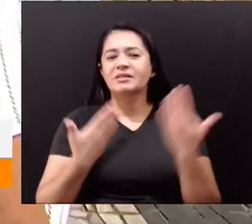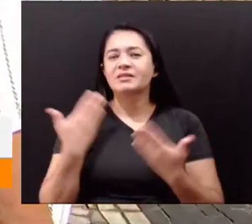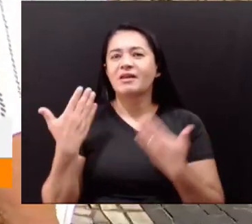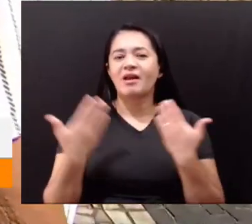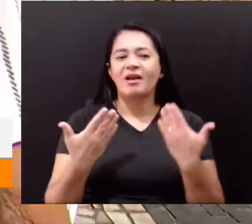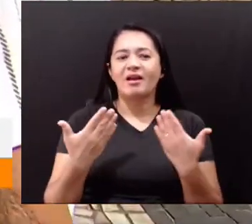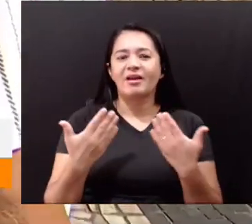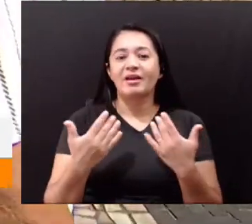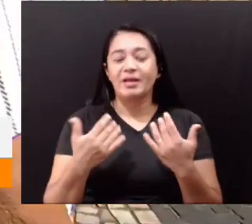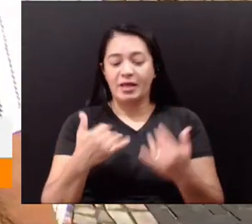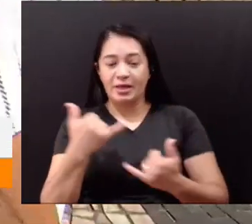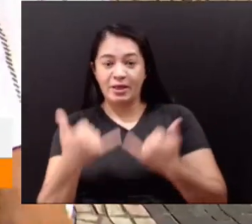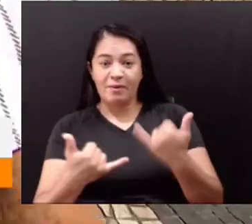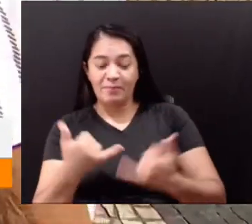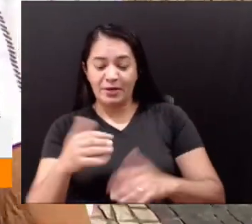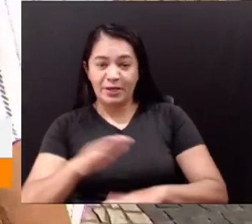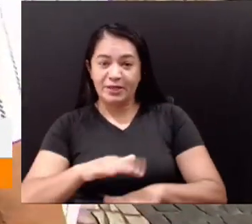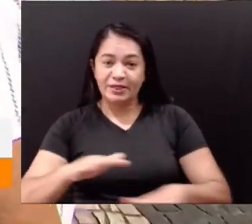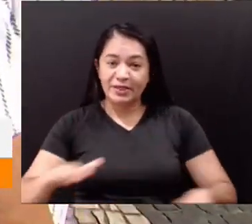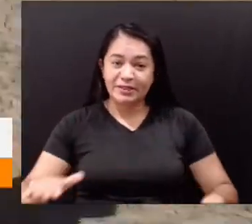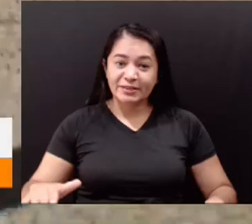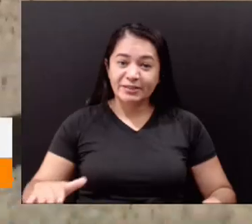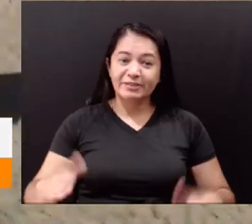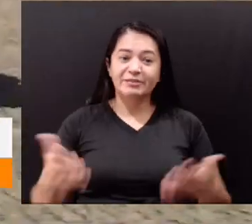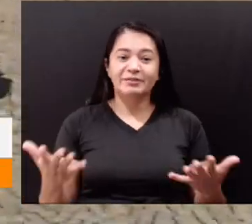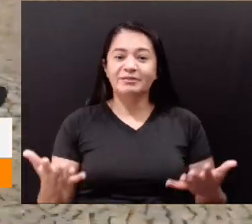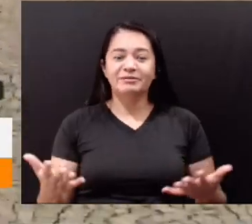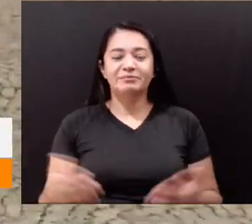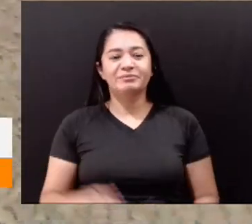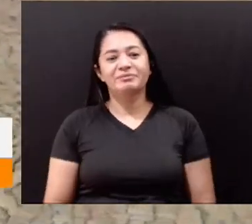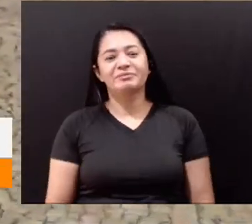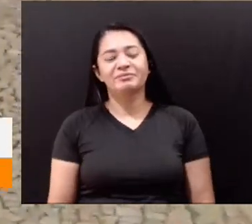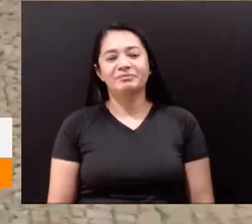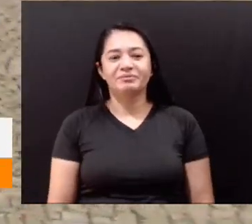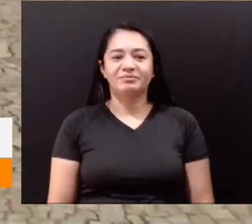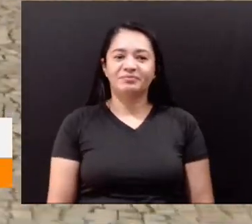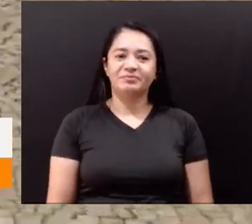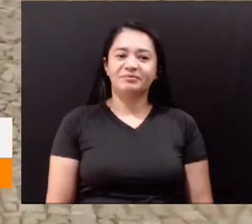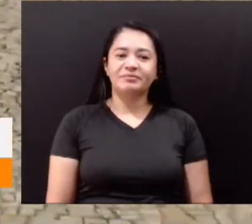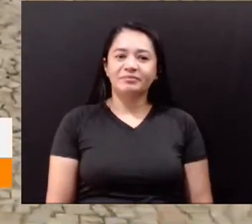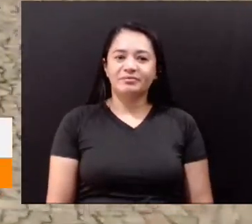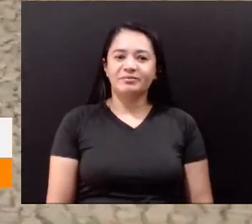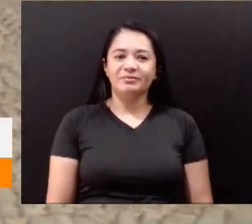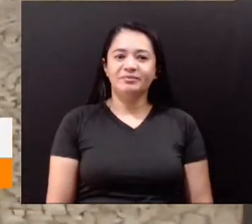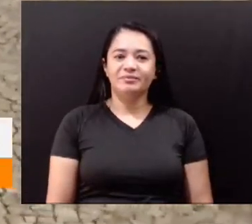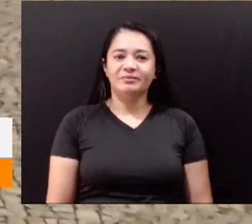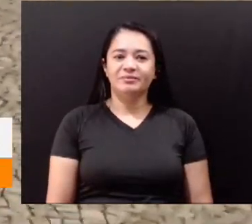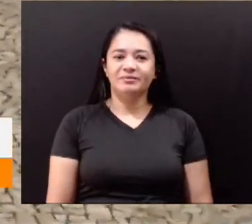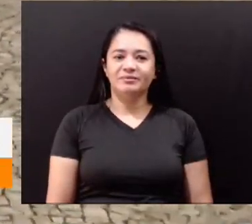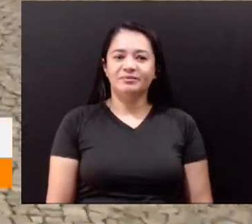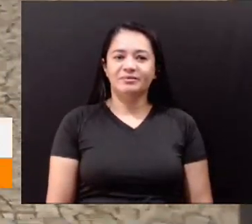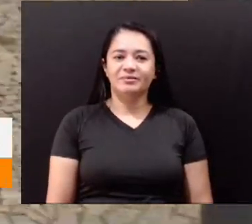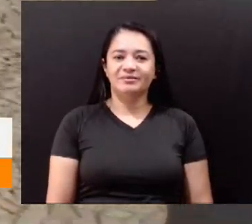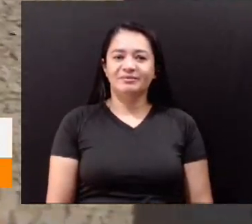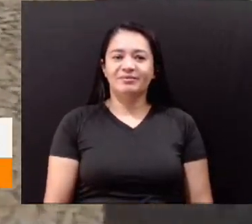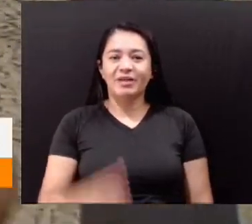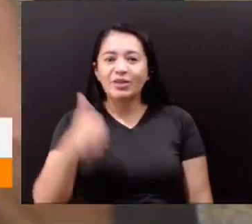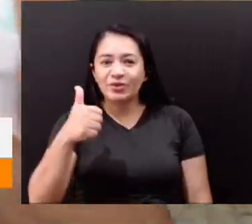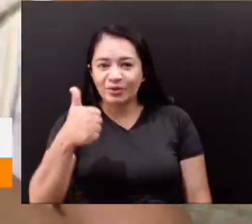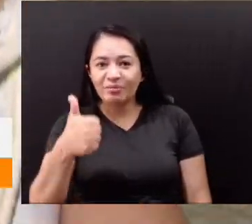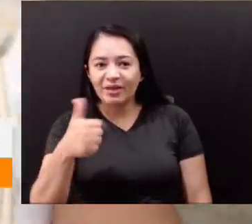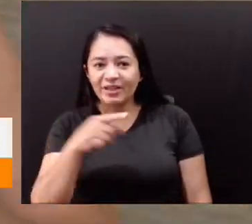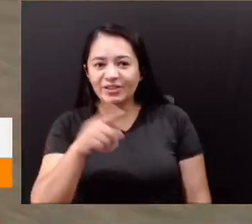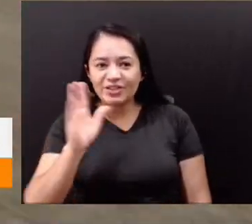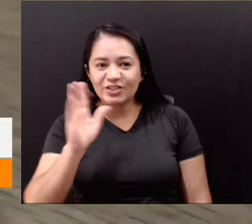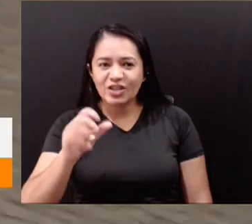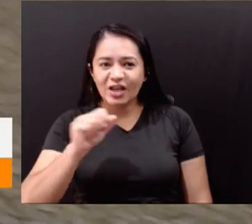com a sobrinhada, né? Só isso. Olá, bom dia, tudo bem? E aí, tudo jóia? A senhora já é aposentada? Sim,